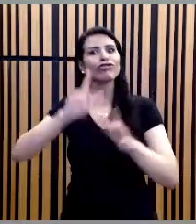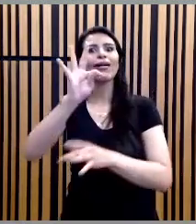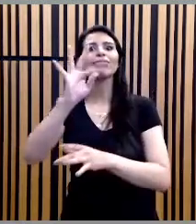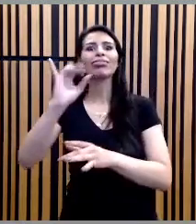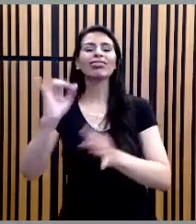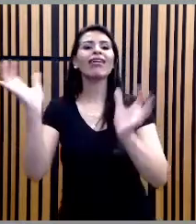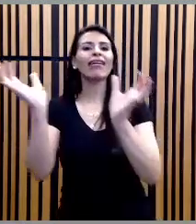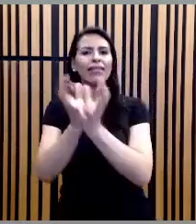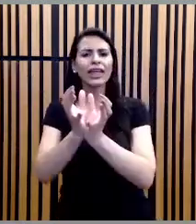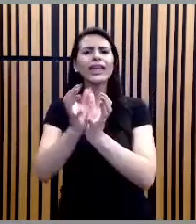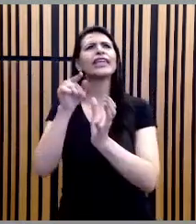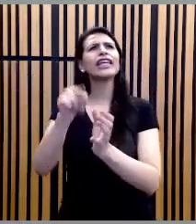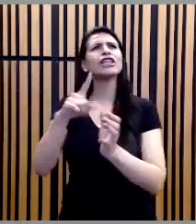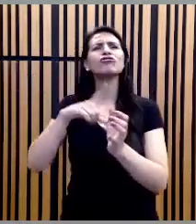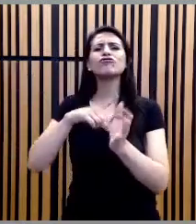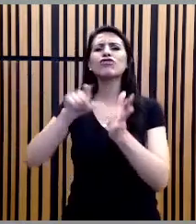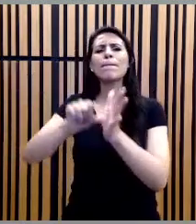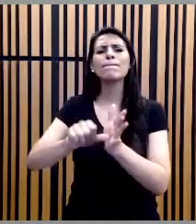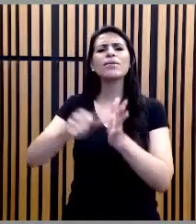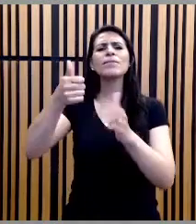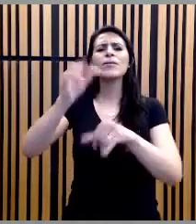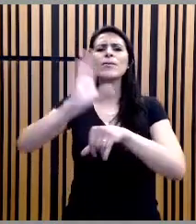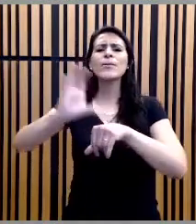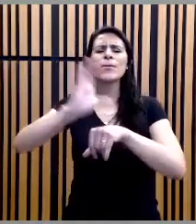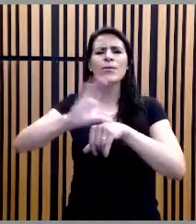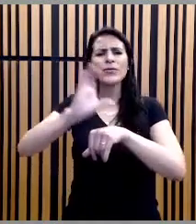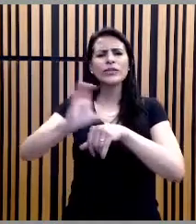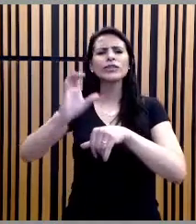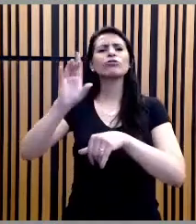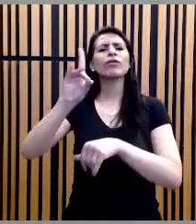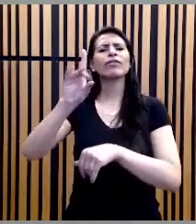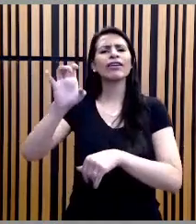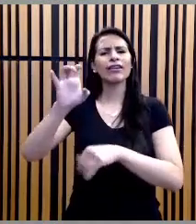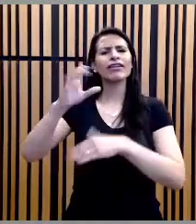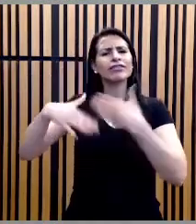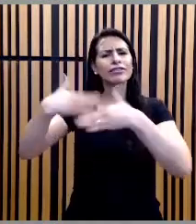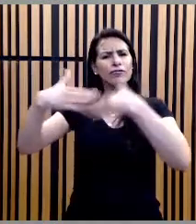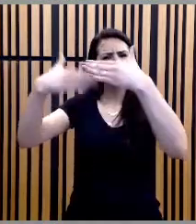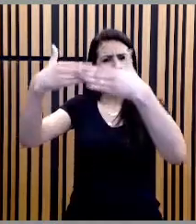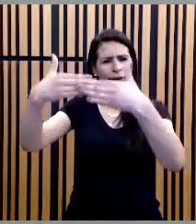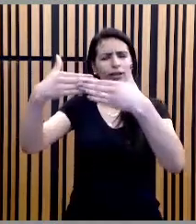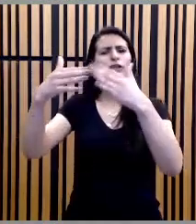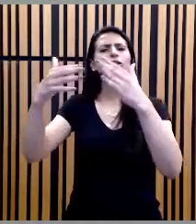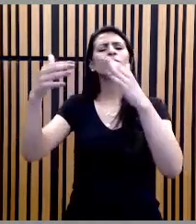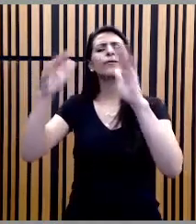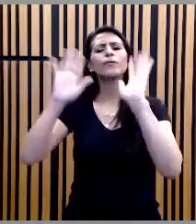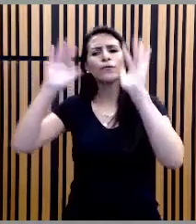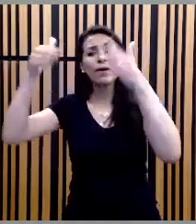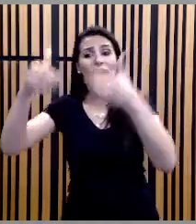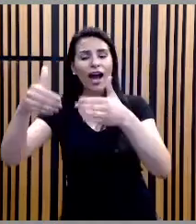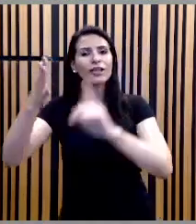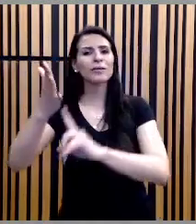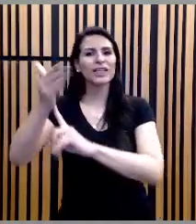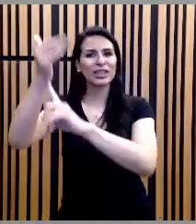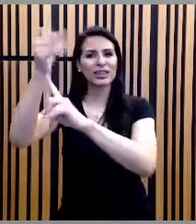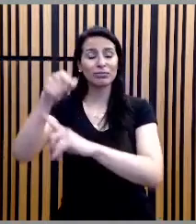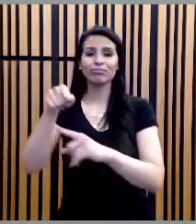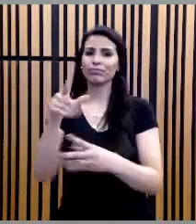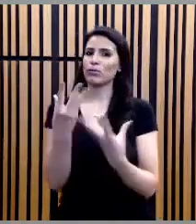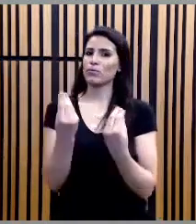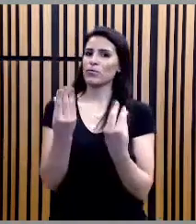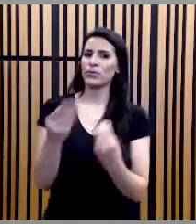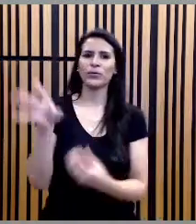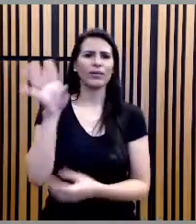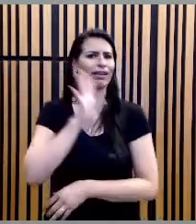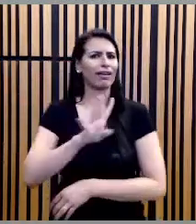ele tinha o primeiro curso aí de desenvolvimento, enfim, voltado para essa parte de tecnologia. E isso é muito legal,